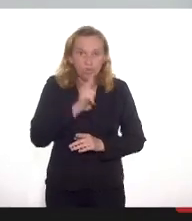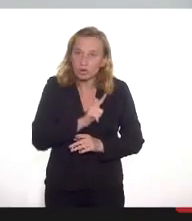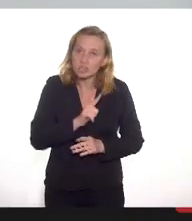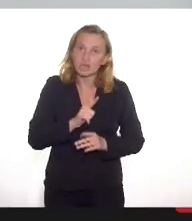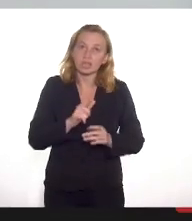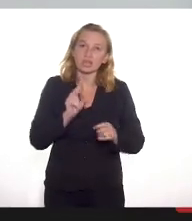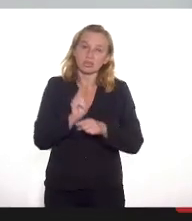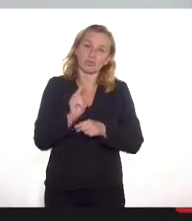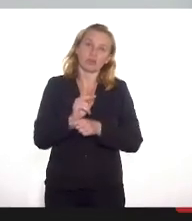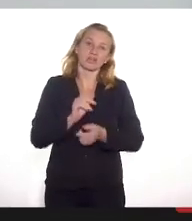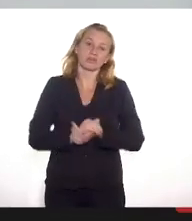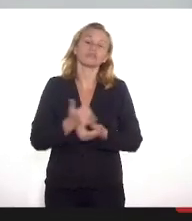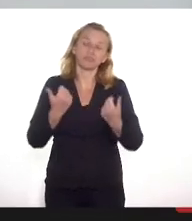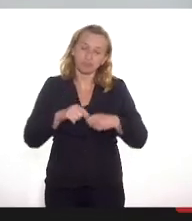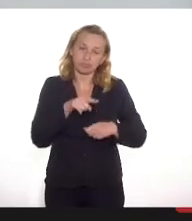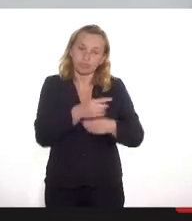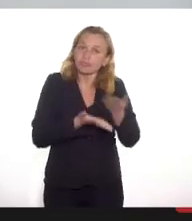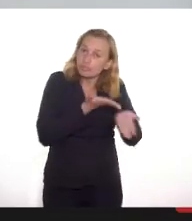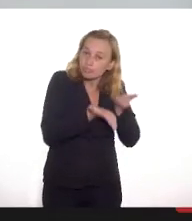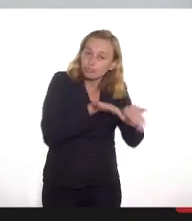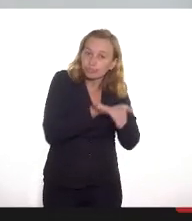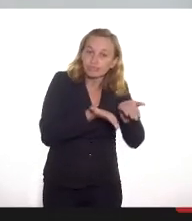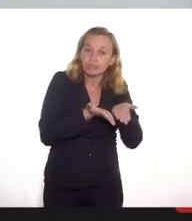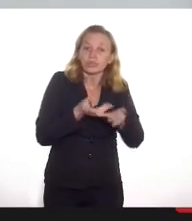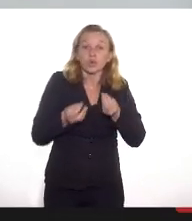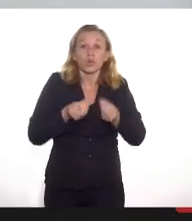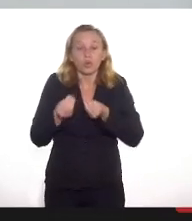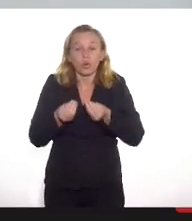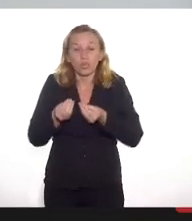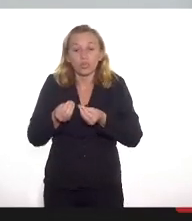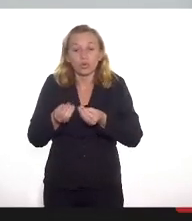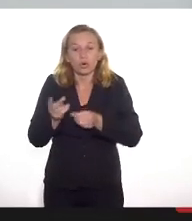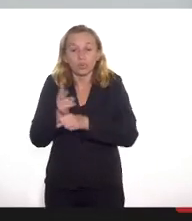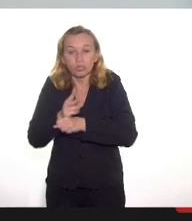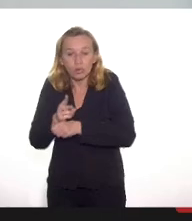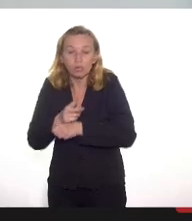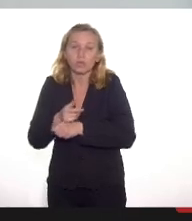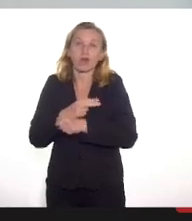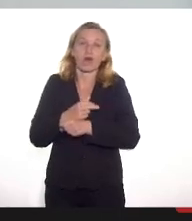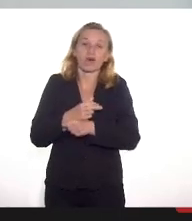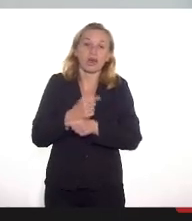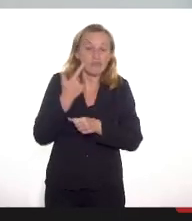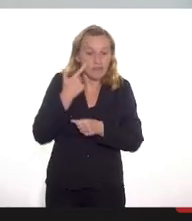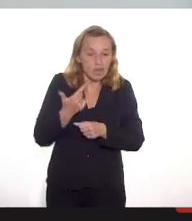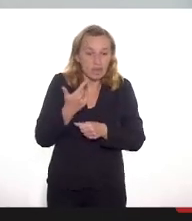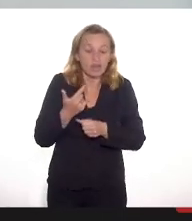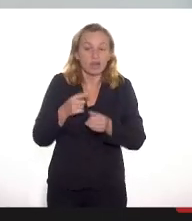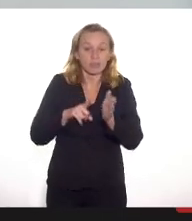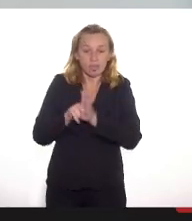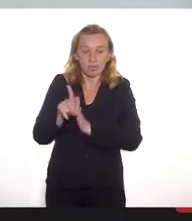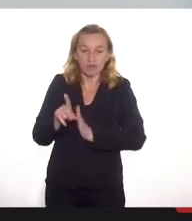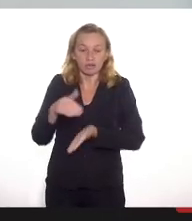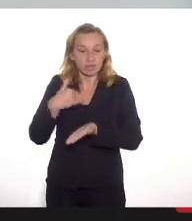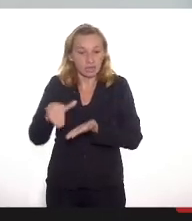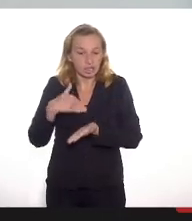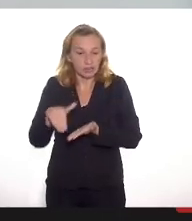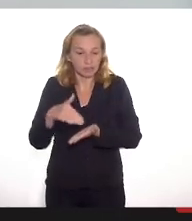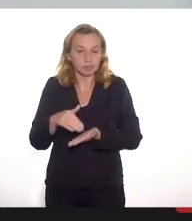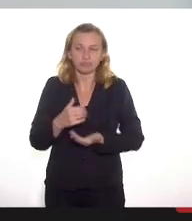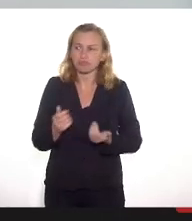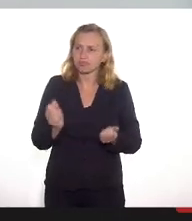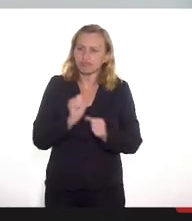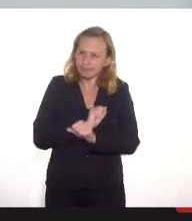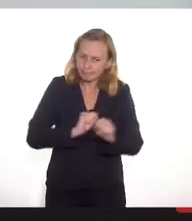desses que nós precisamos cuidar e a gente precisa cuidar buscando vai ter que ter busca ativa disso e essa minha pergunta para secretaria